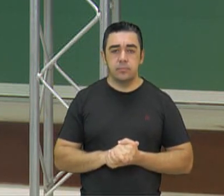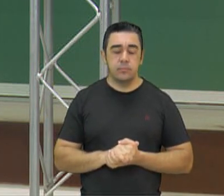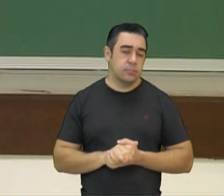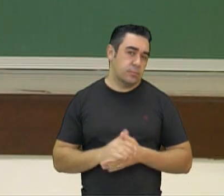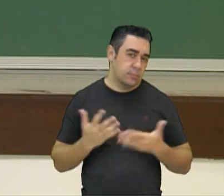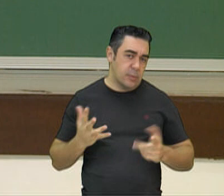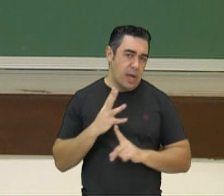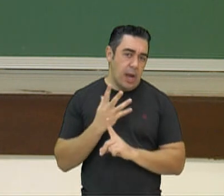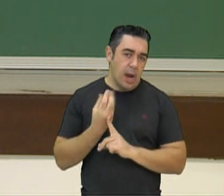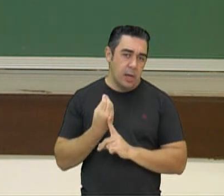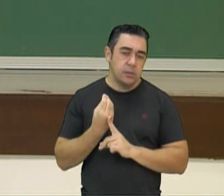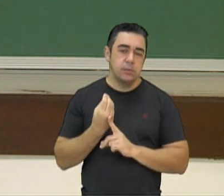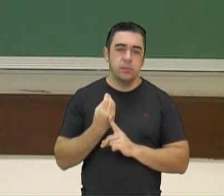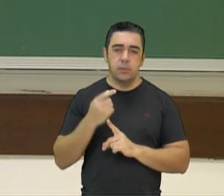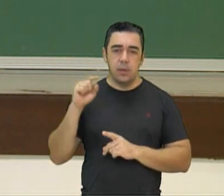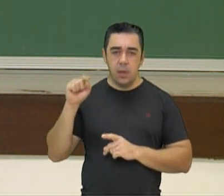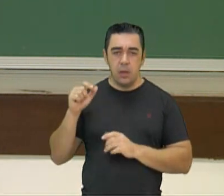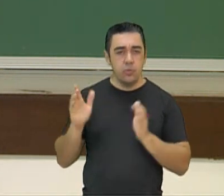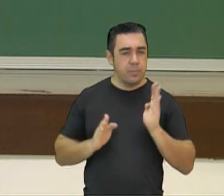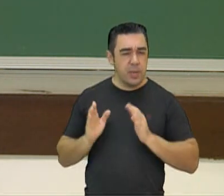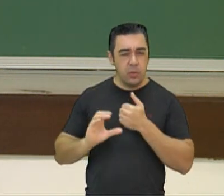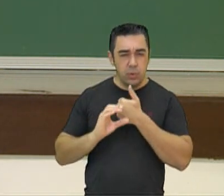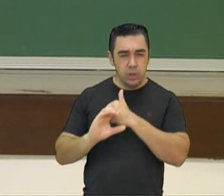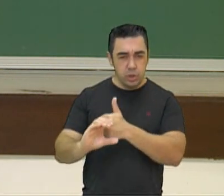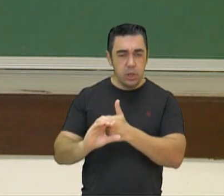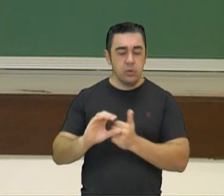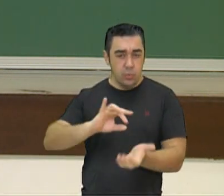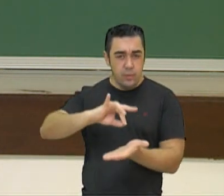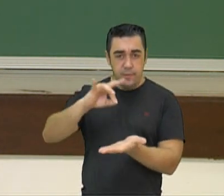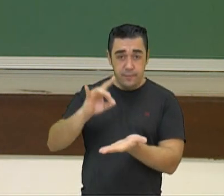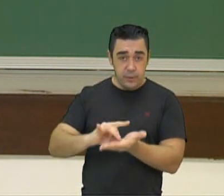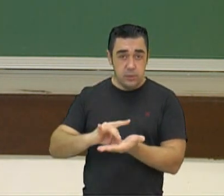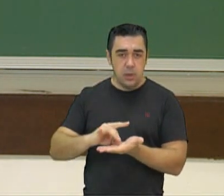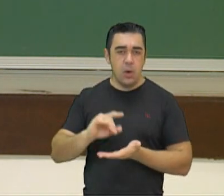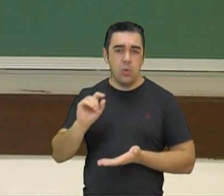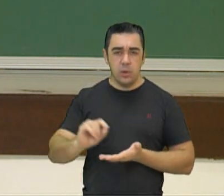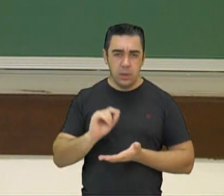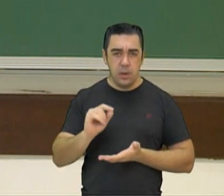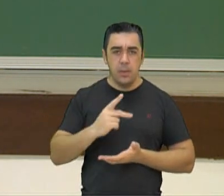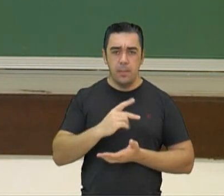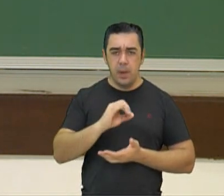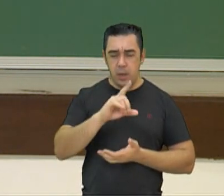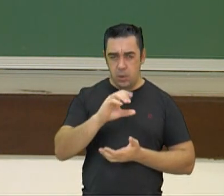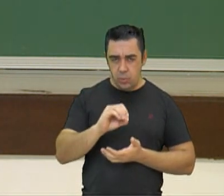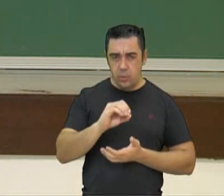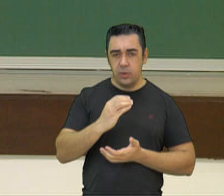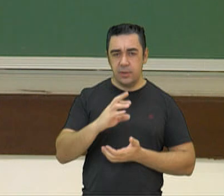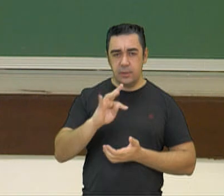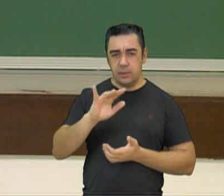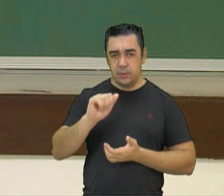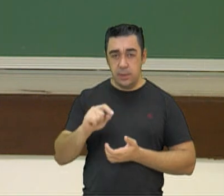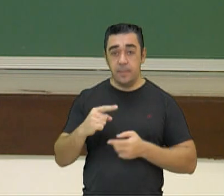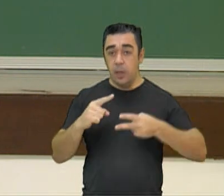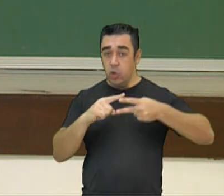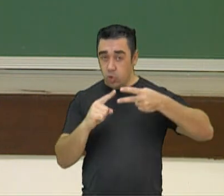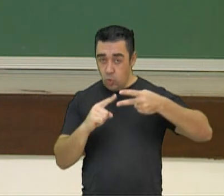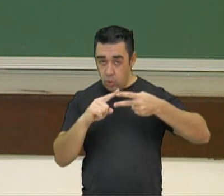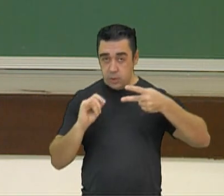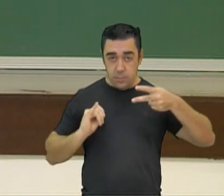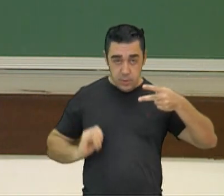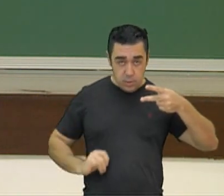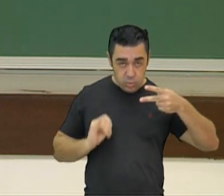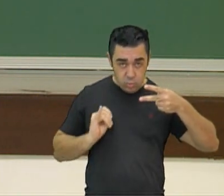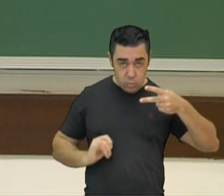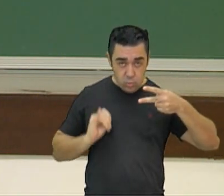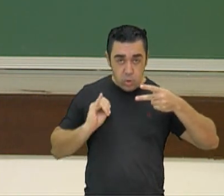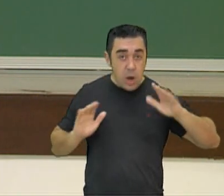Sobre a arte do cristianismo, desse cristianismo oficial, a arte paleocristã, então eu tenho dois imperadores que